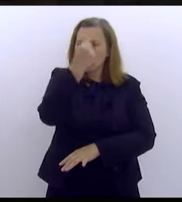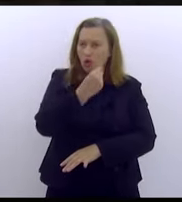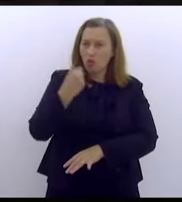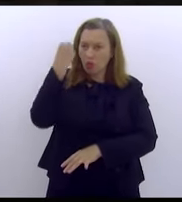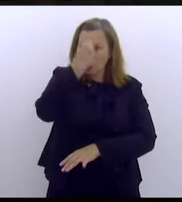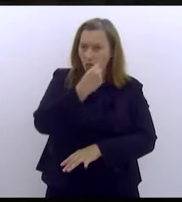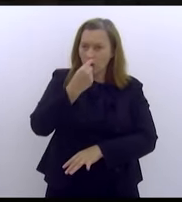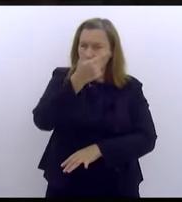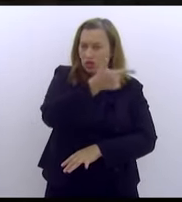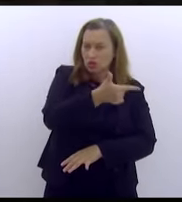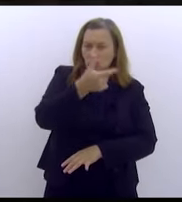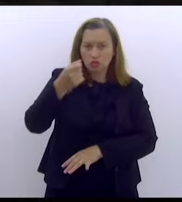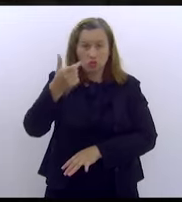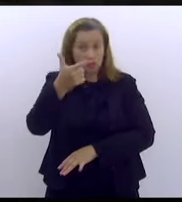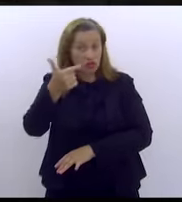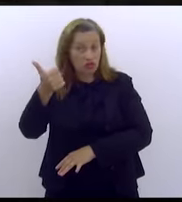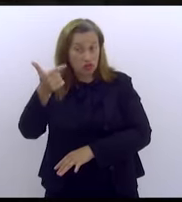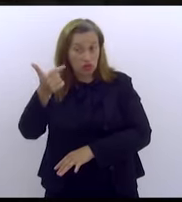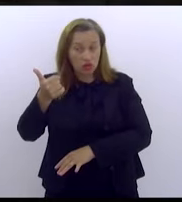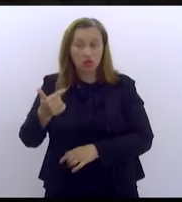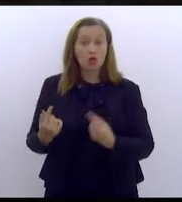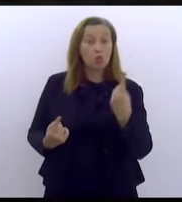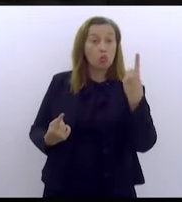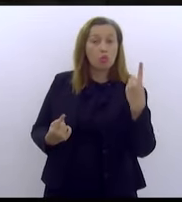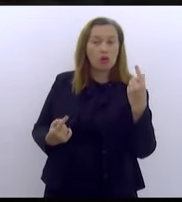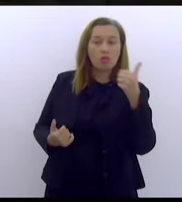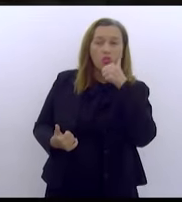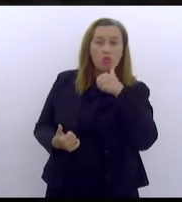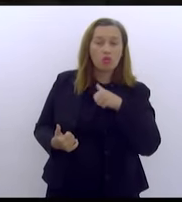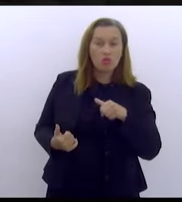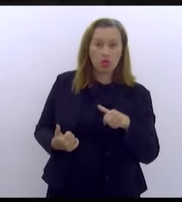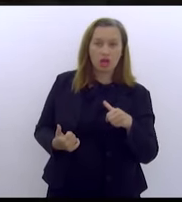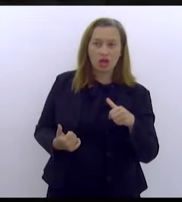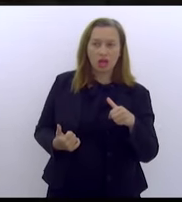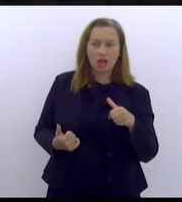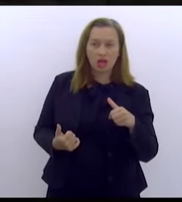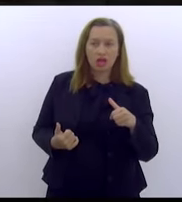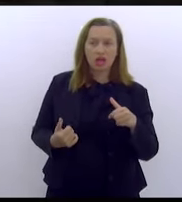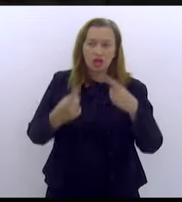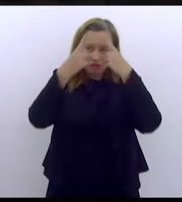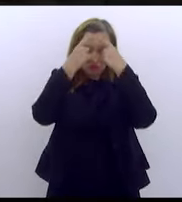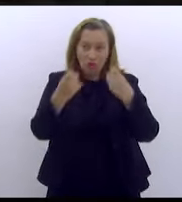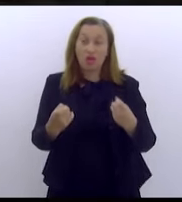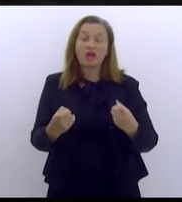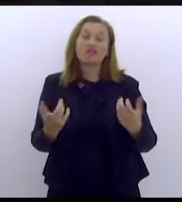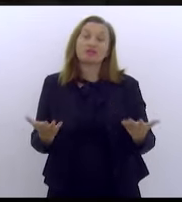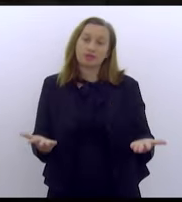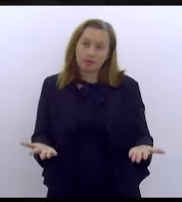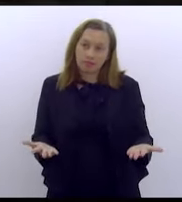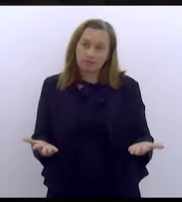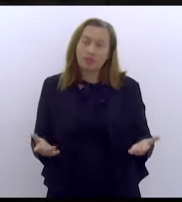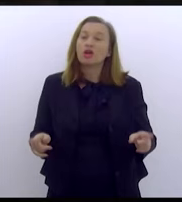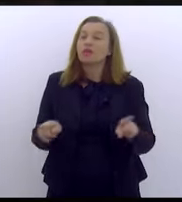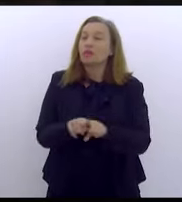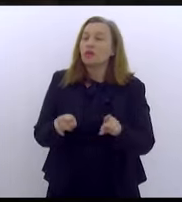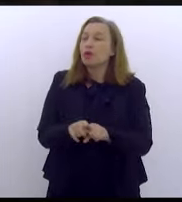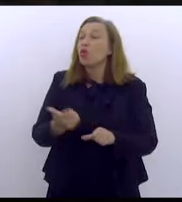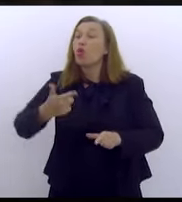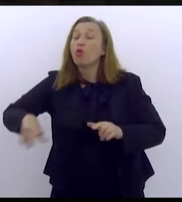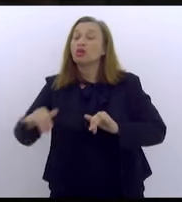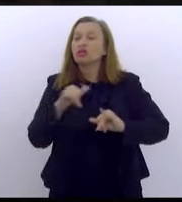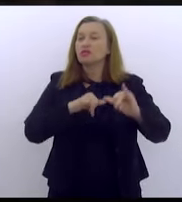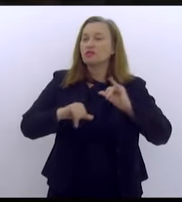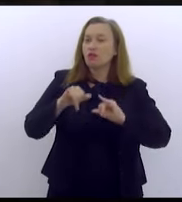em 2022, uma mulher foi vítima de violência. O relatório também traz outros dados que